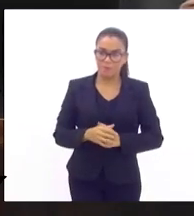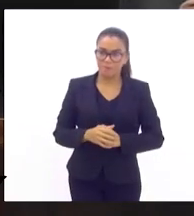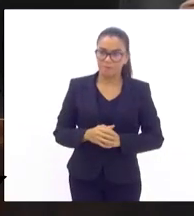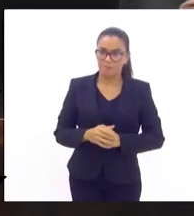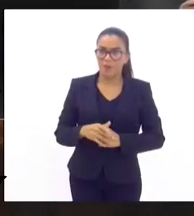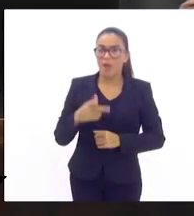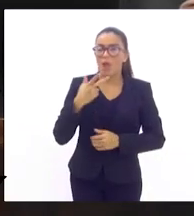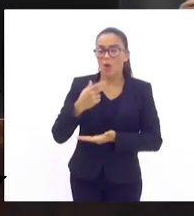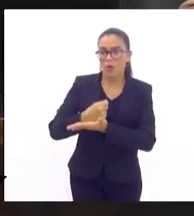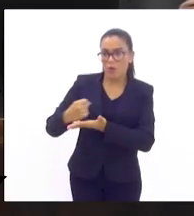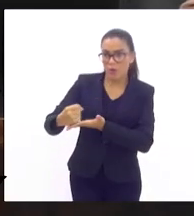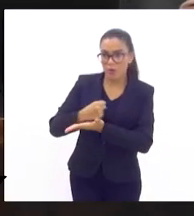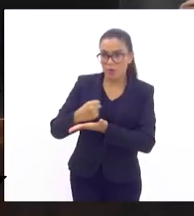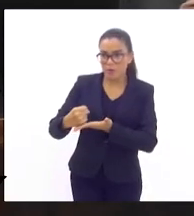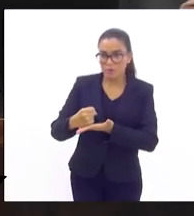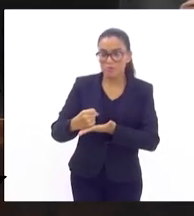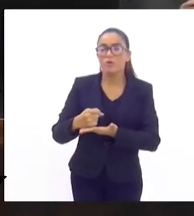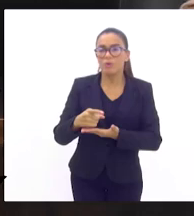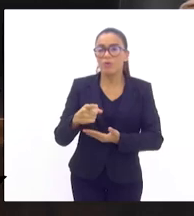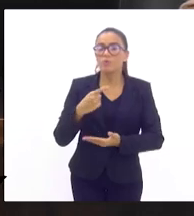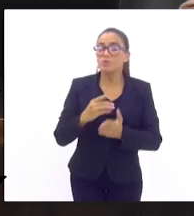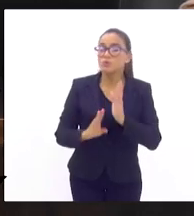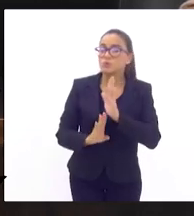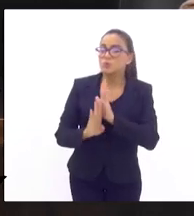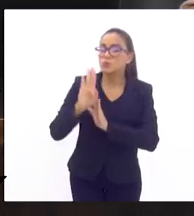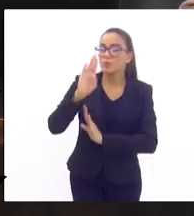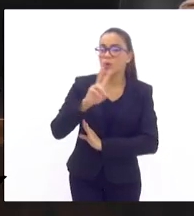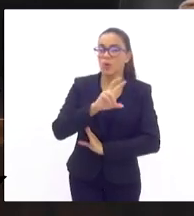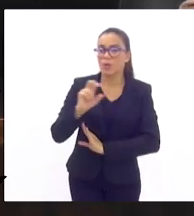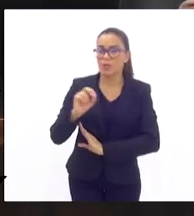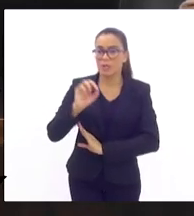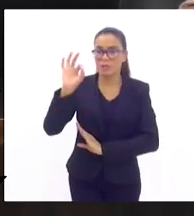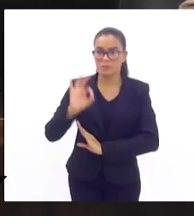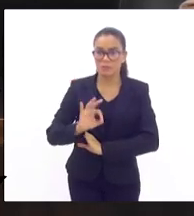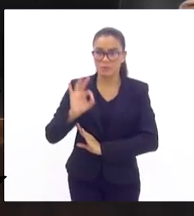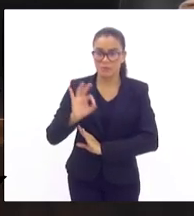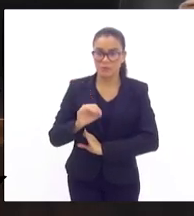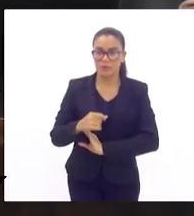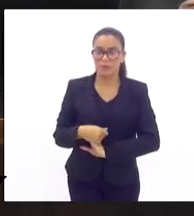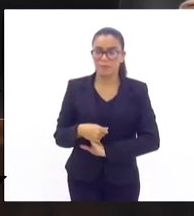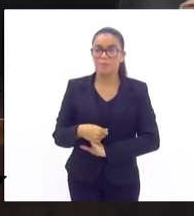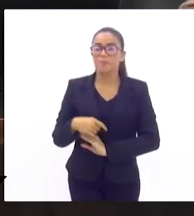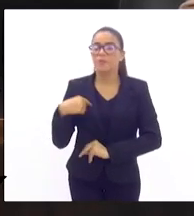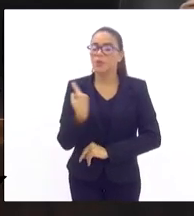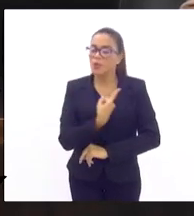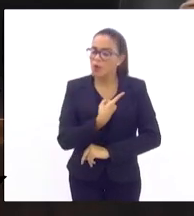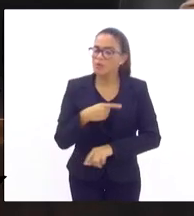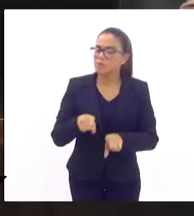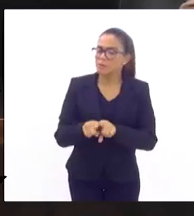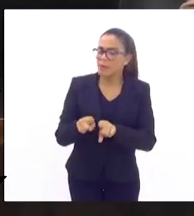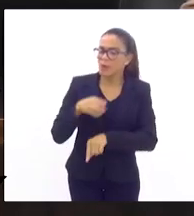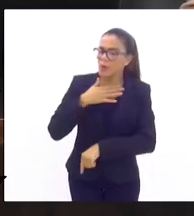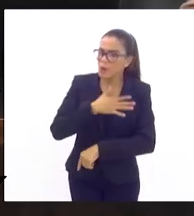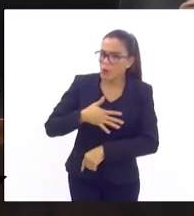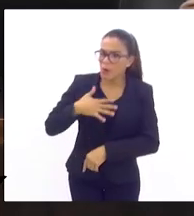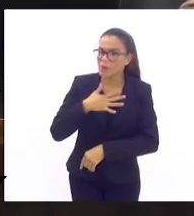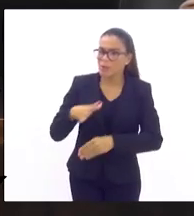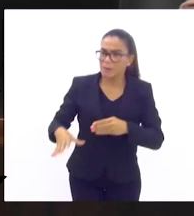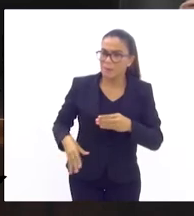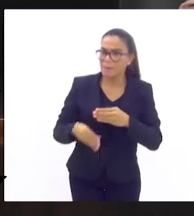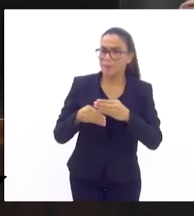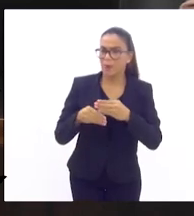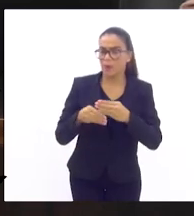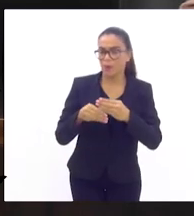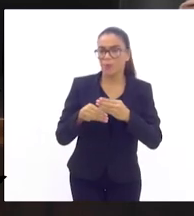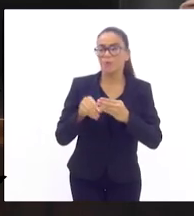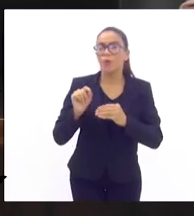da concessão subiram cerca de 500%. Eu gostaria também de ressaltar que o